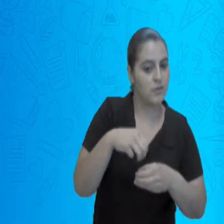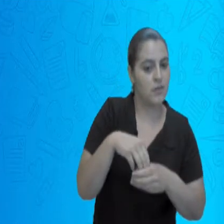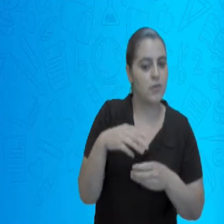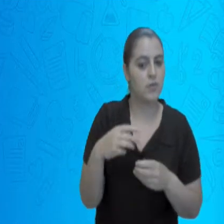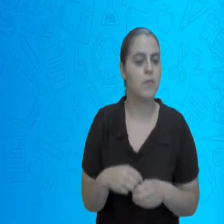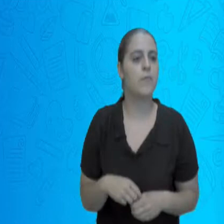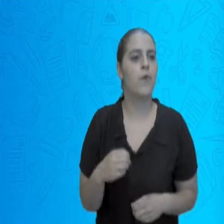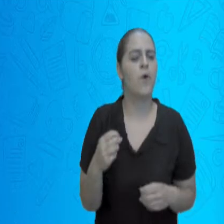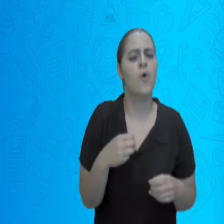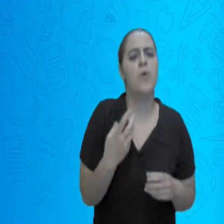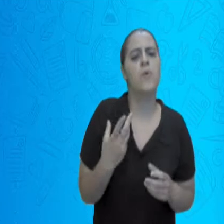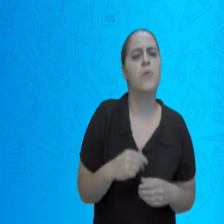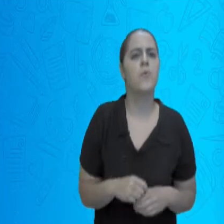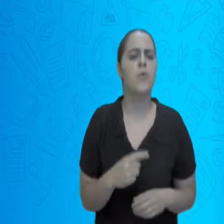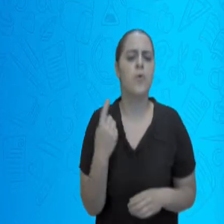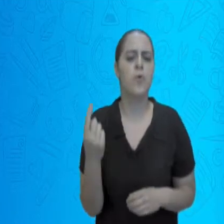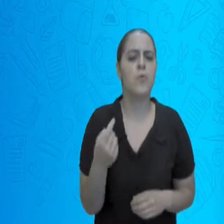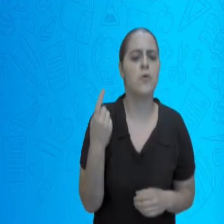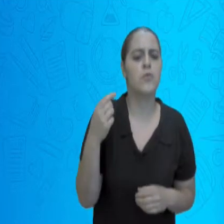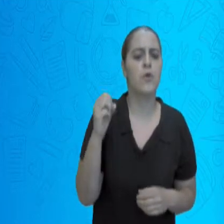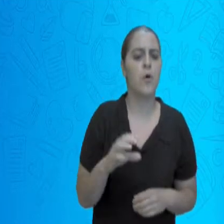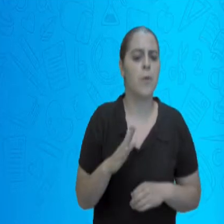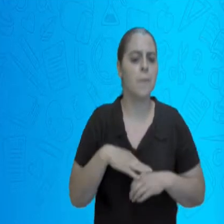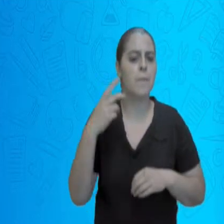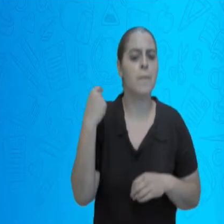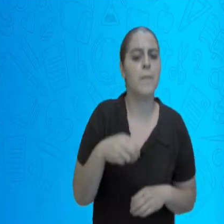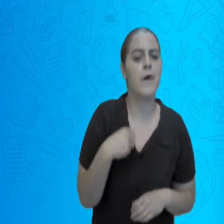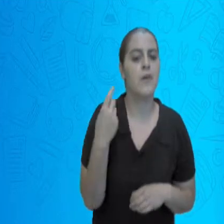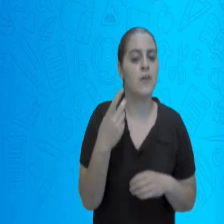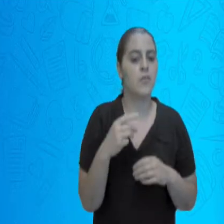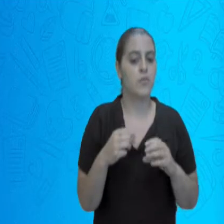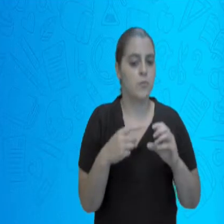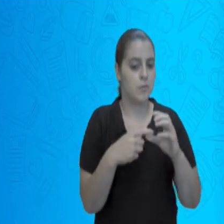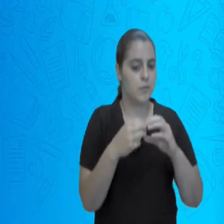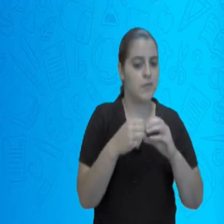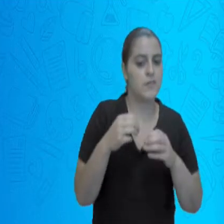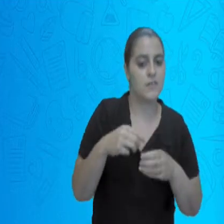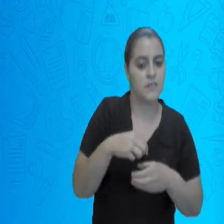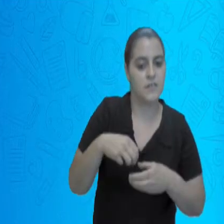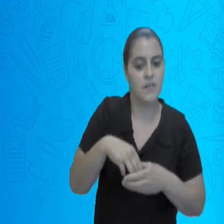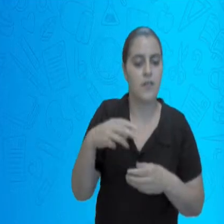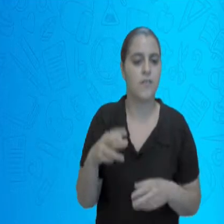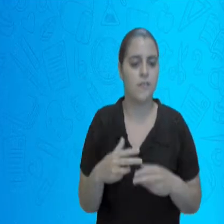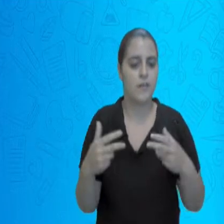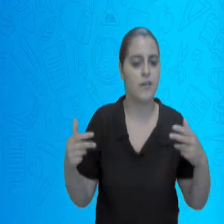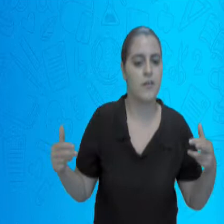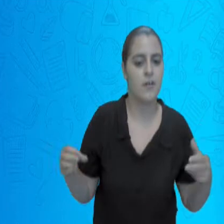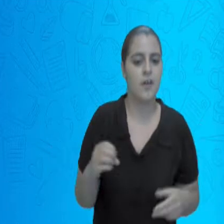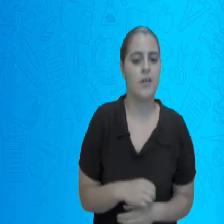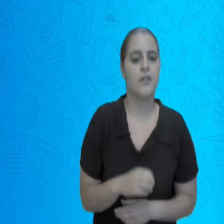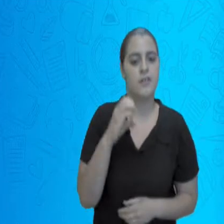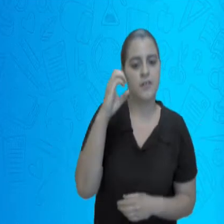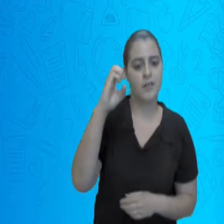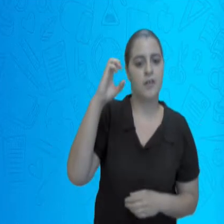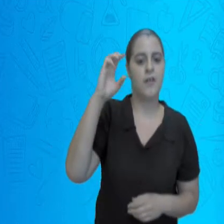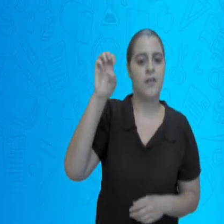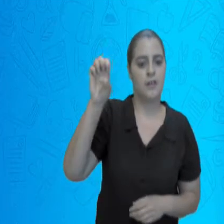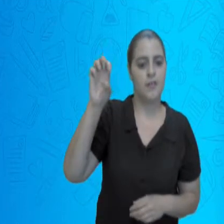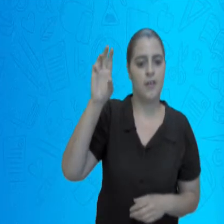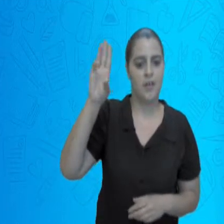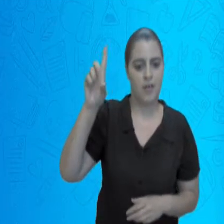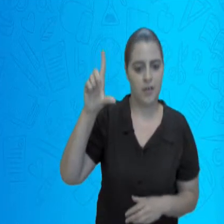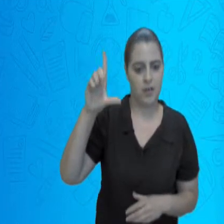uni ou pluricelulares. Eles podem ter uma célula só ou ter várias células, muitas